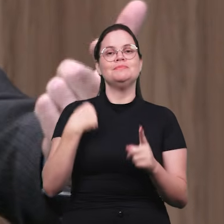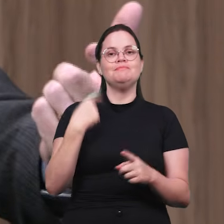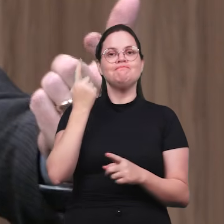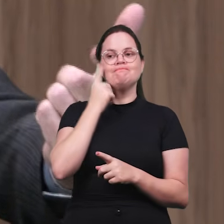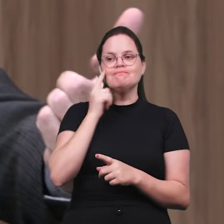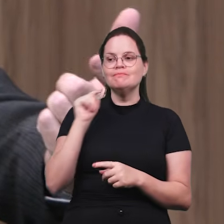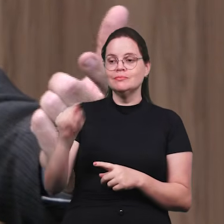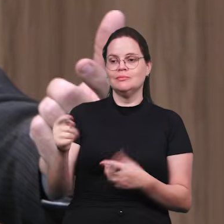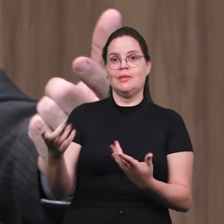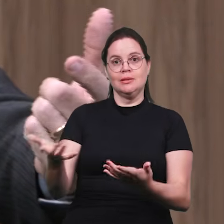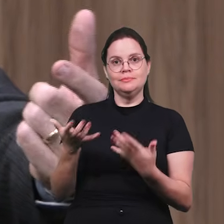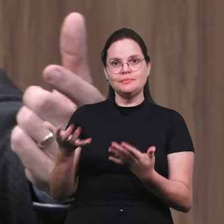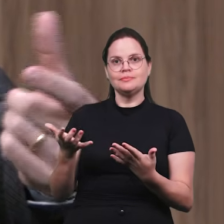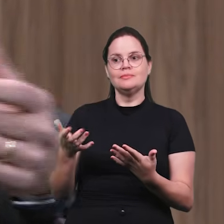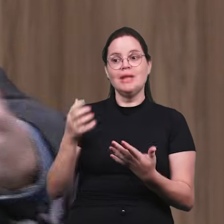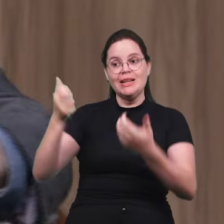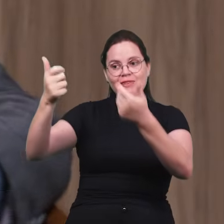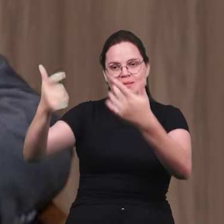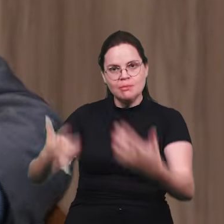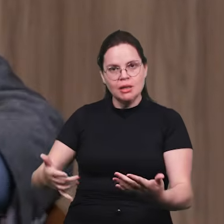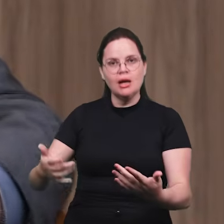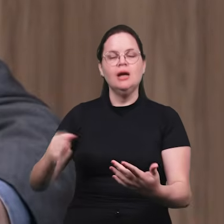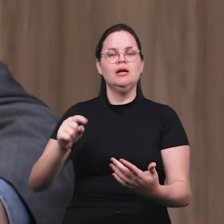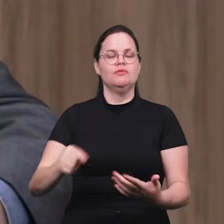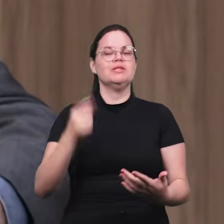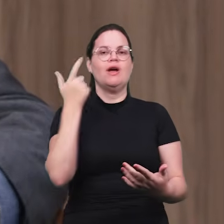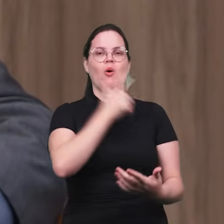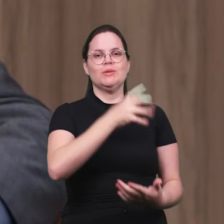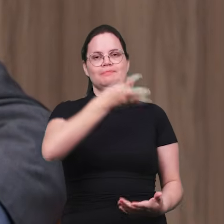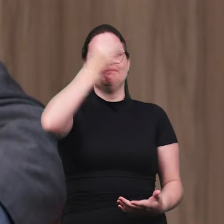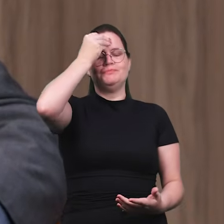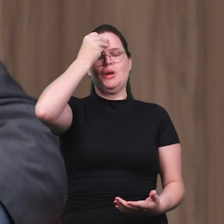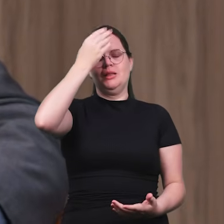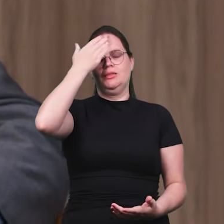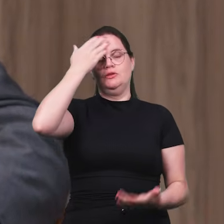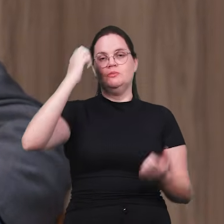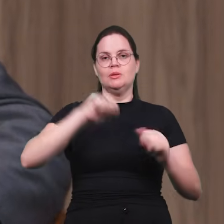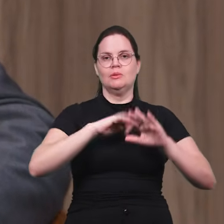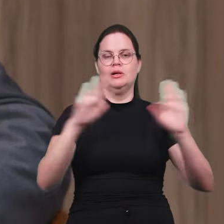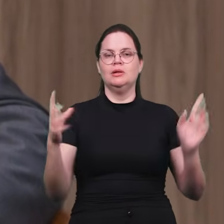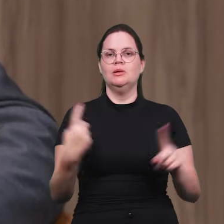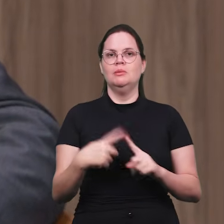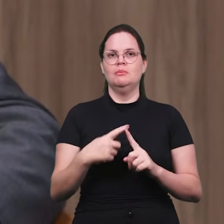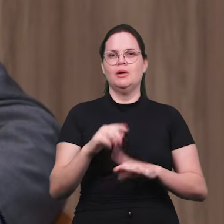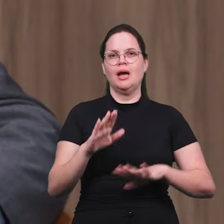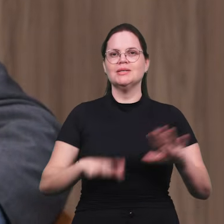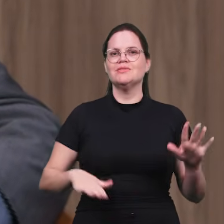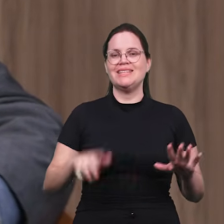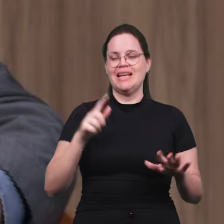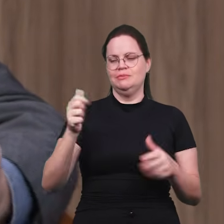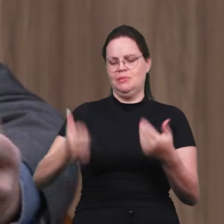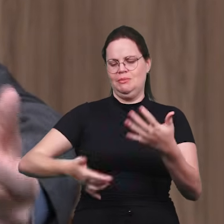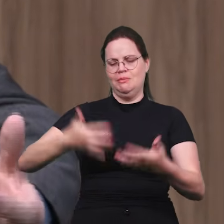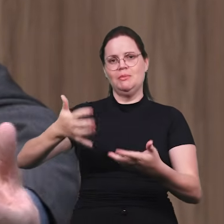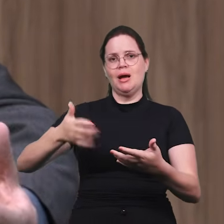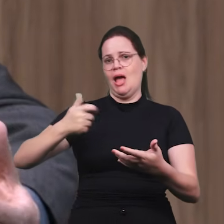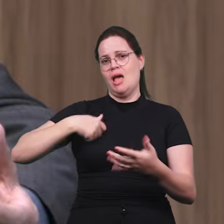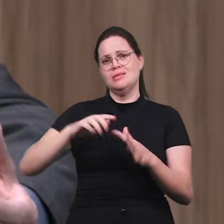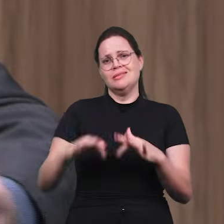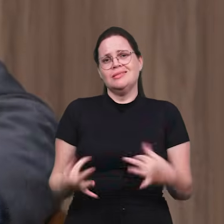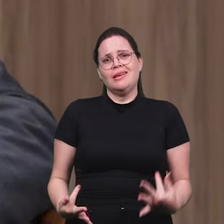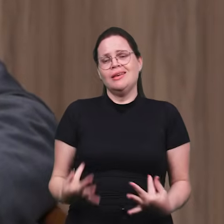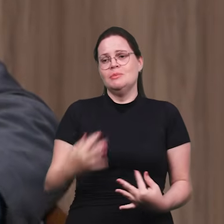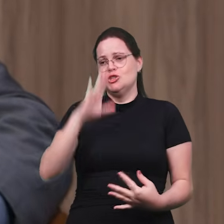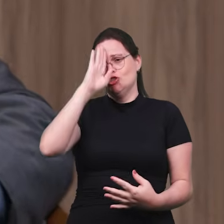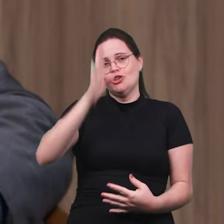no ponto onde ele quer chegar, né? A fala dele, muitas das vezes, é uma fala mais simples, é uma fala mais